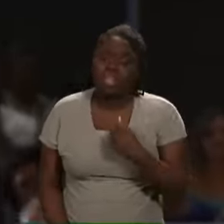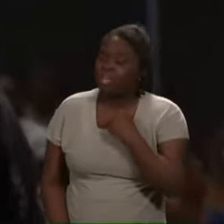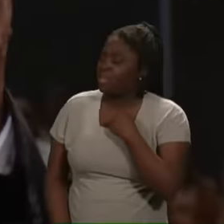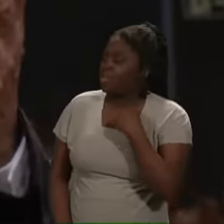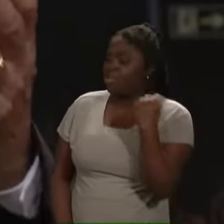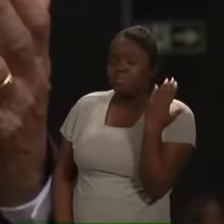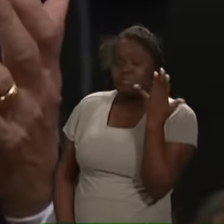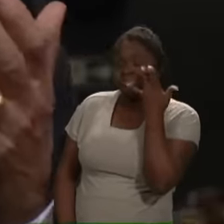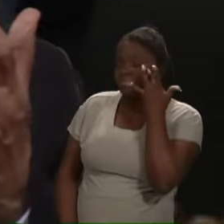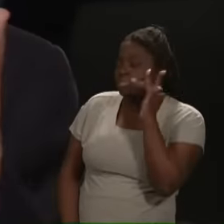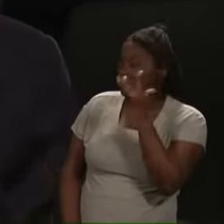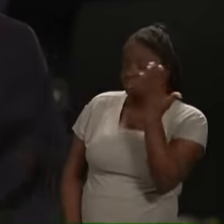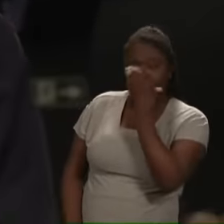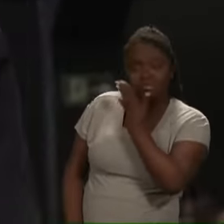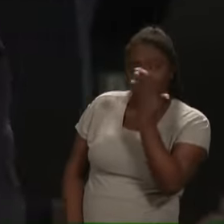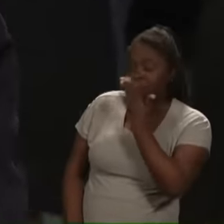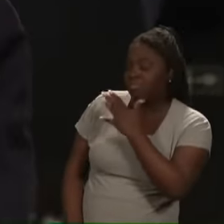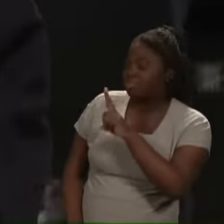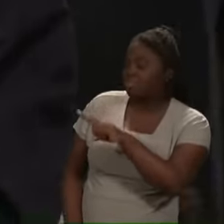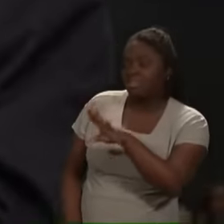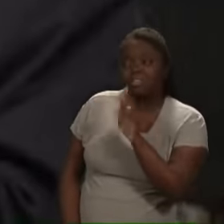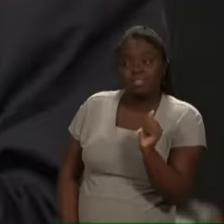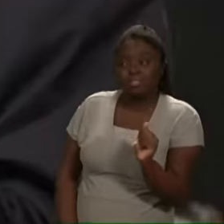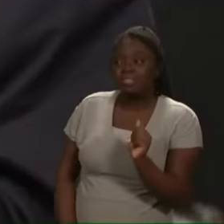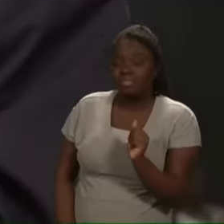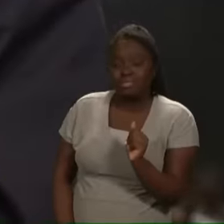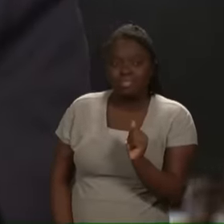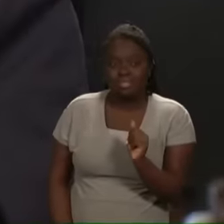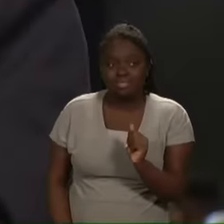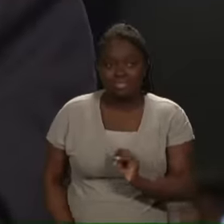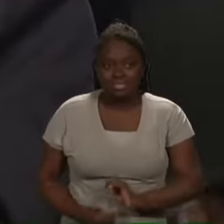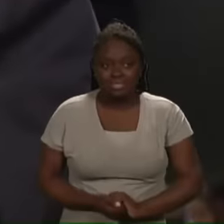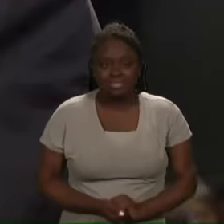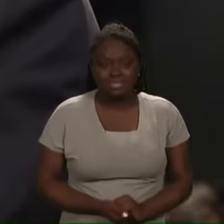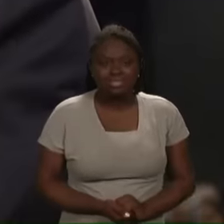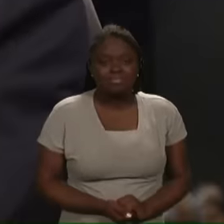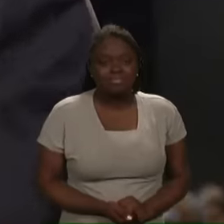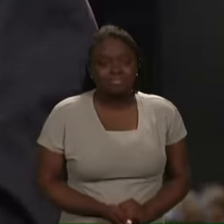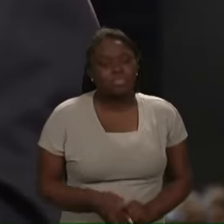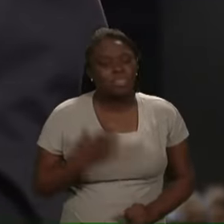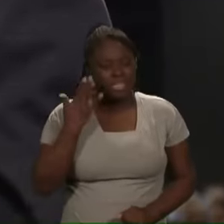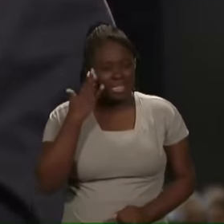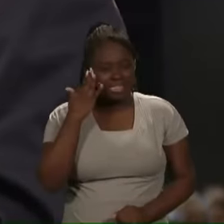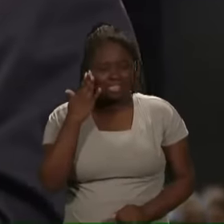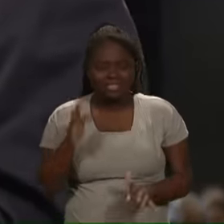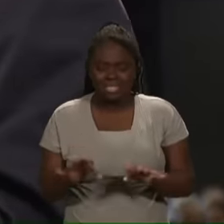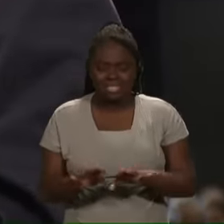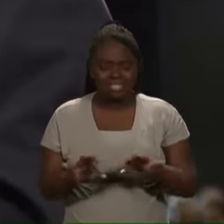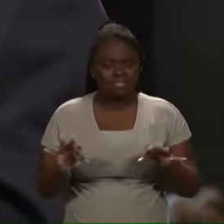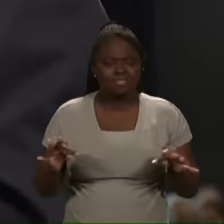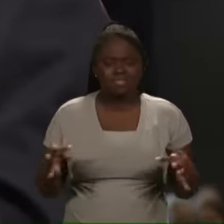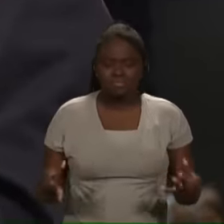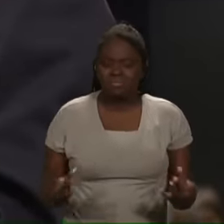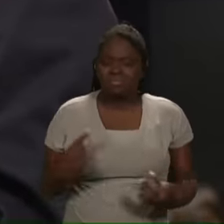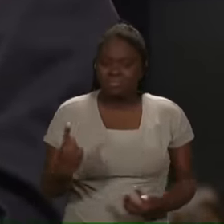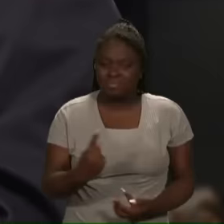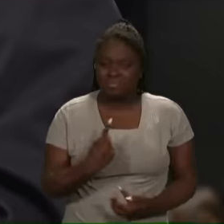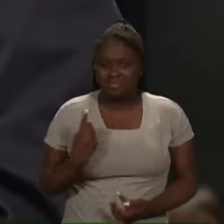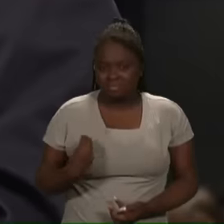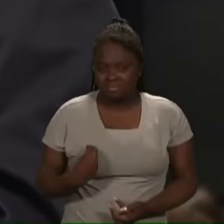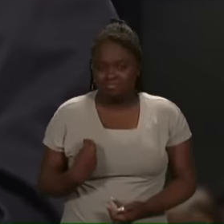ela deve pecar, ela deve. Compreende o que eu quero falar? É algo simples na nossa caminhada.